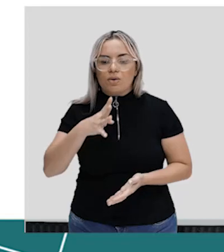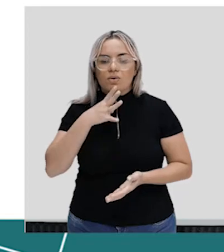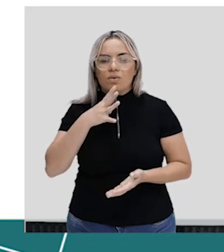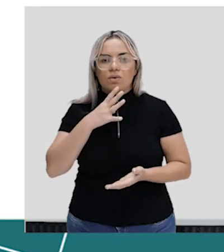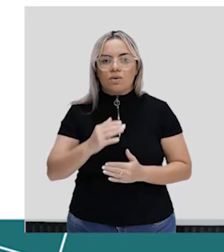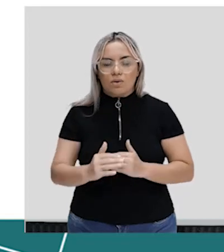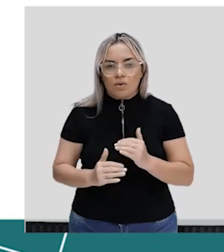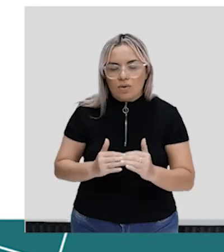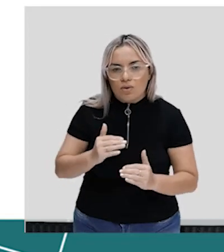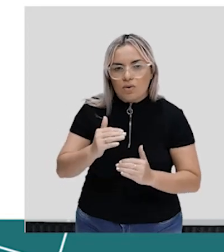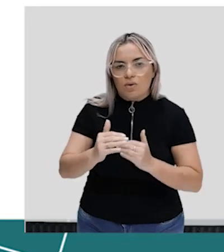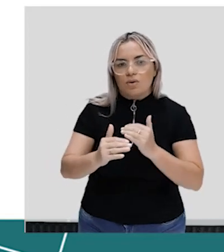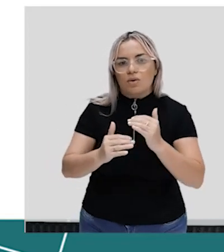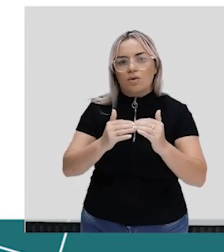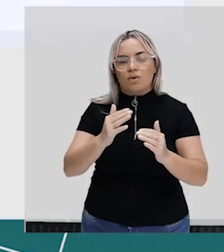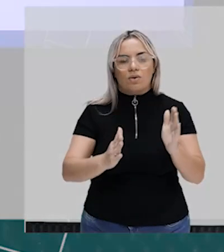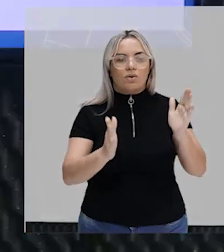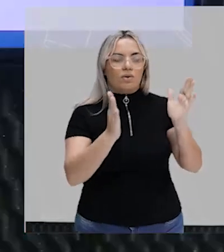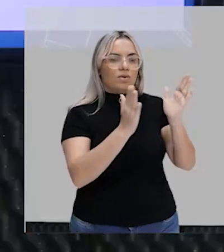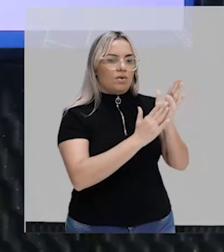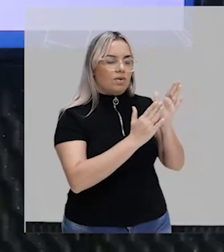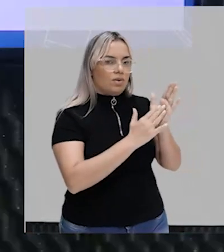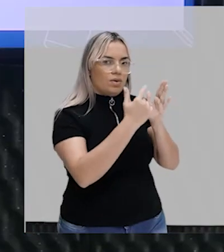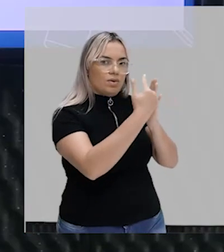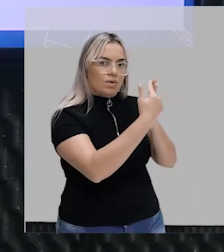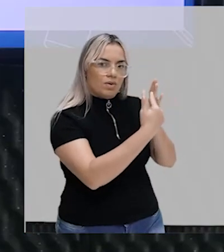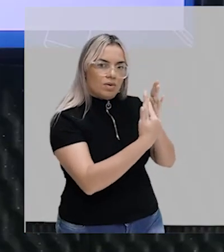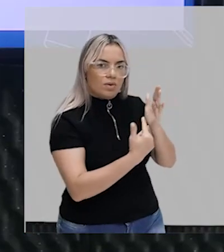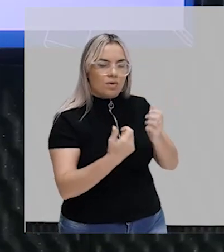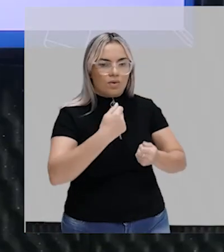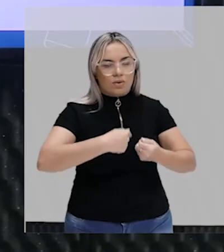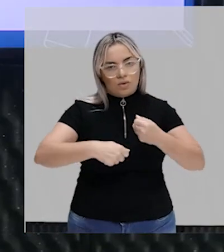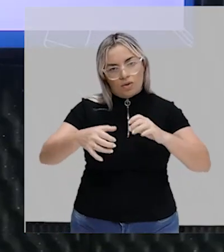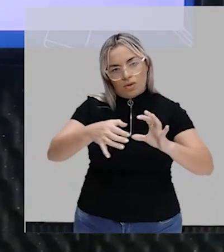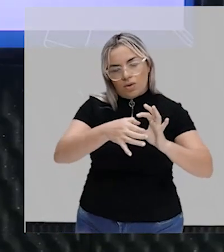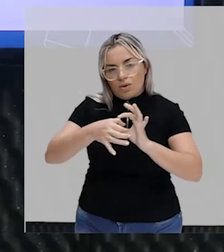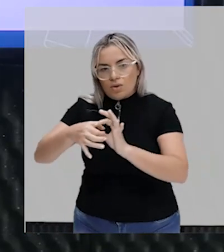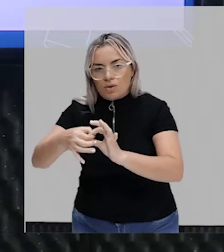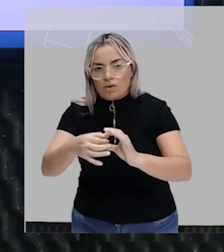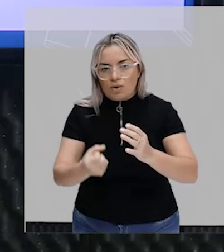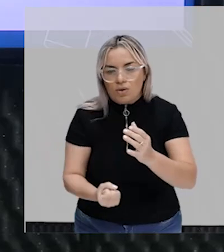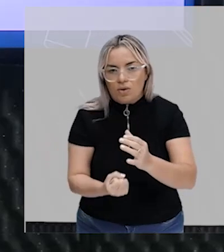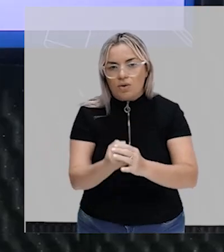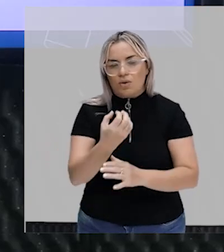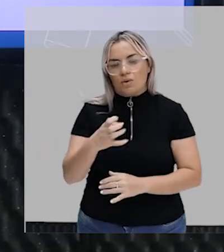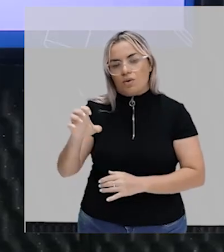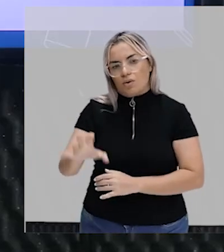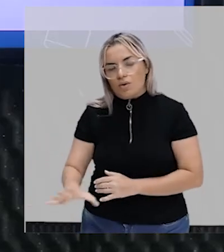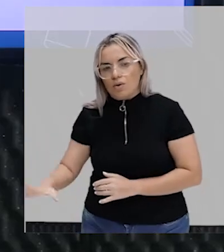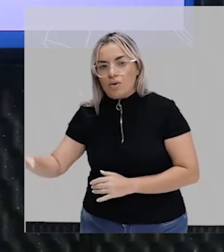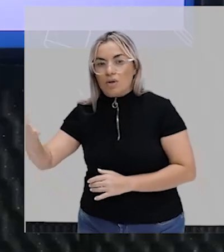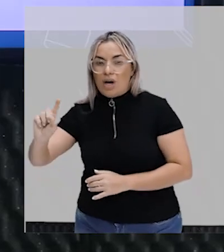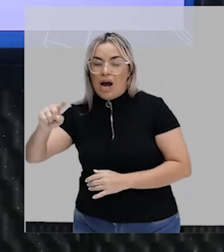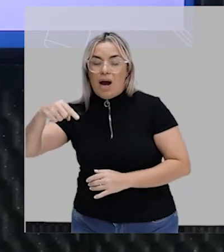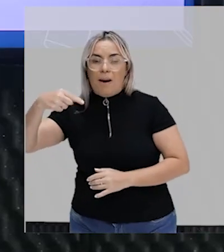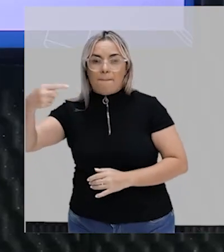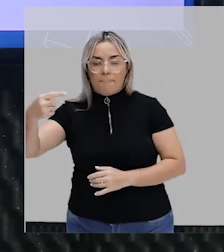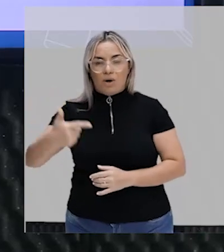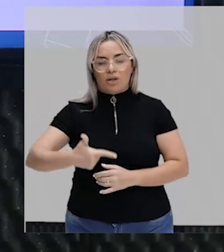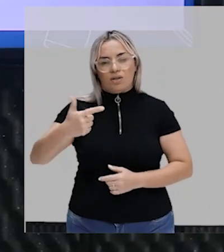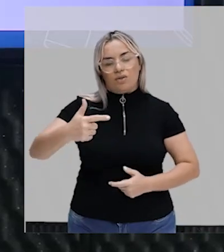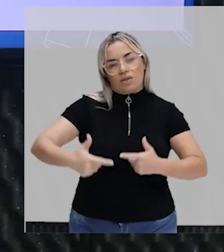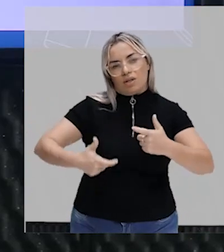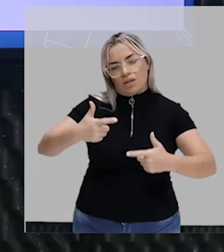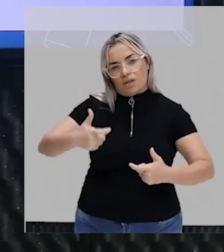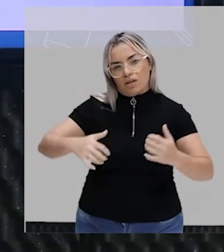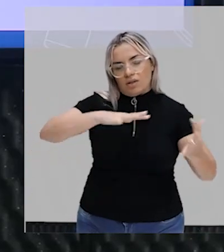uma evolução de acordos econômicos e integração regional que surgiu na Europa após o final da Segunda Guerra Mundial. E hoje nós